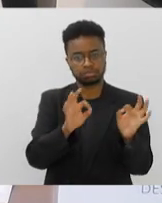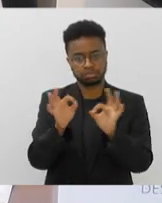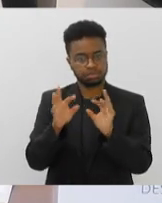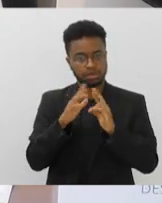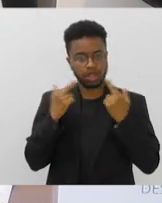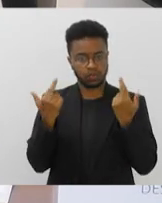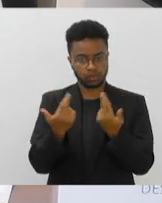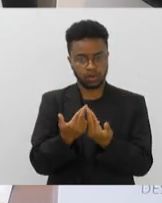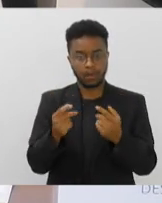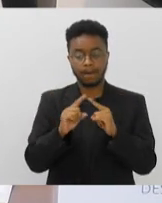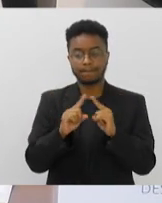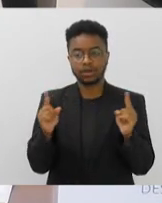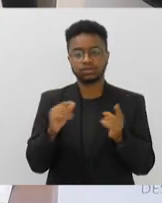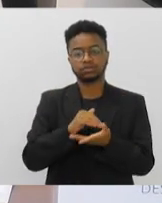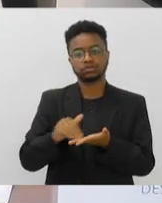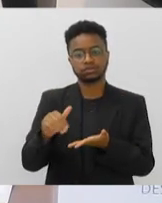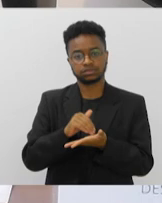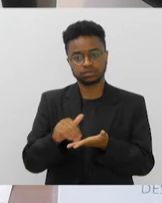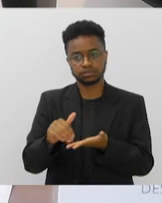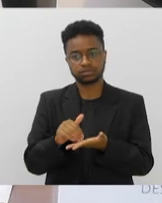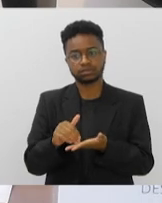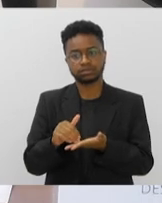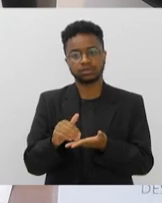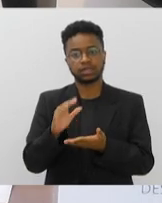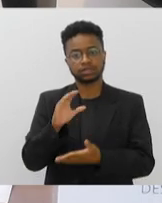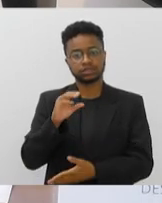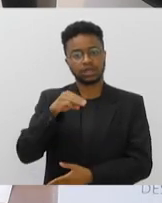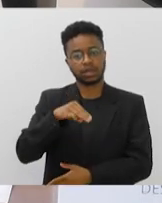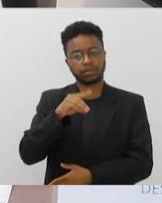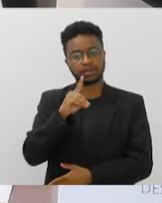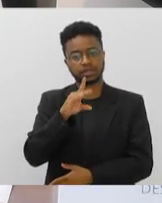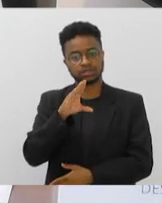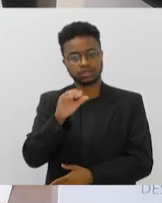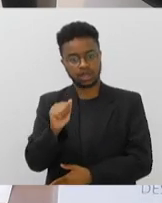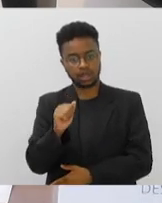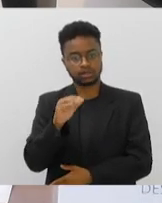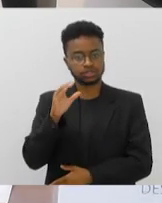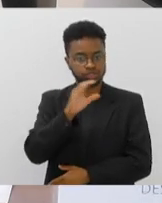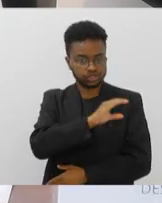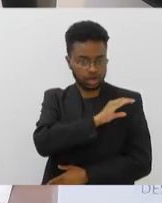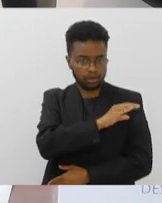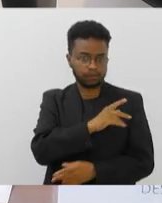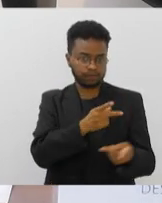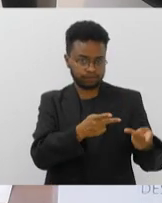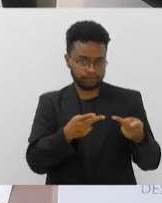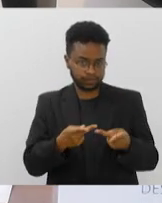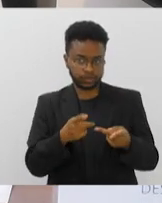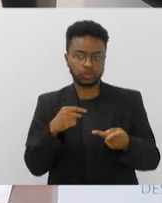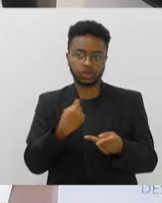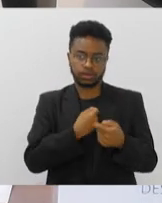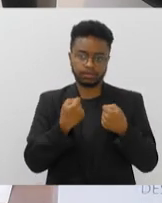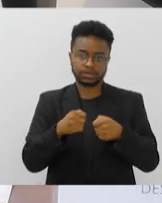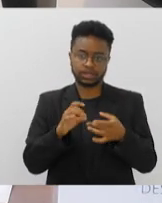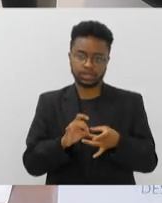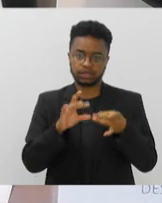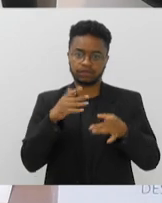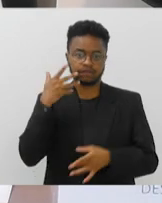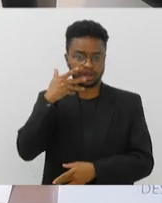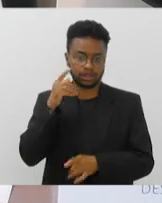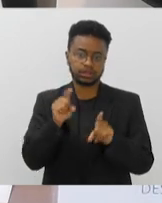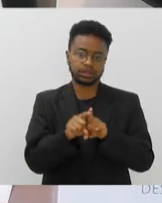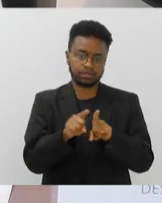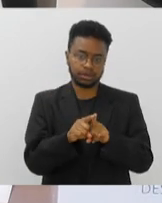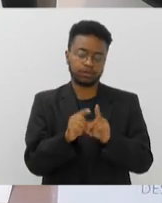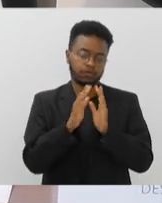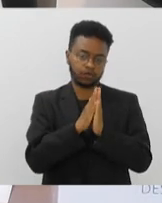mas o o secretário do cdca de Campos que veio aí em massa a gente tem que dar a fala também saiu de tão longe